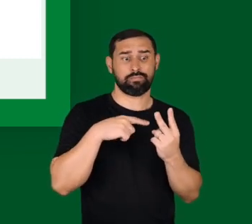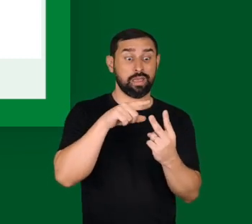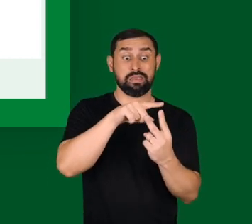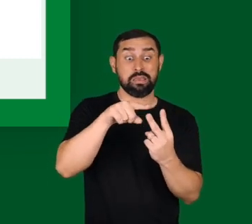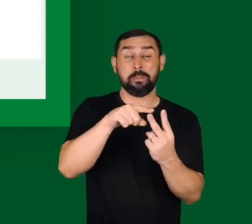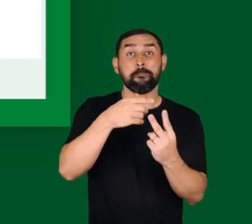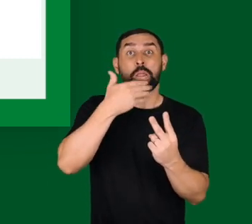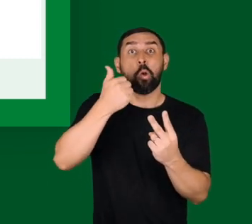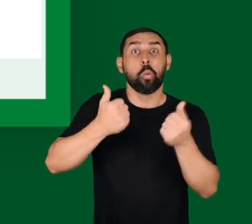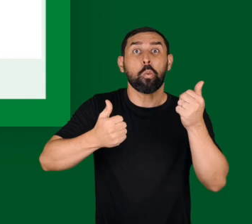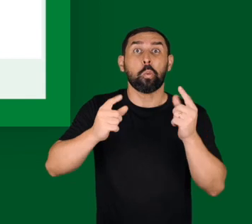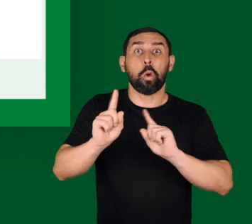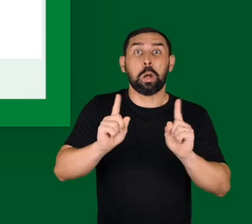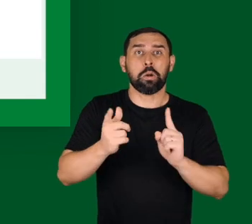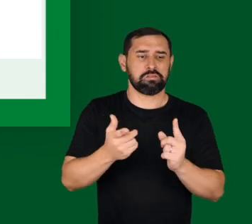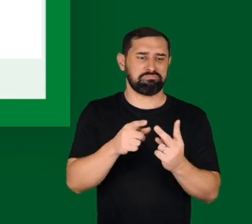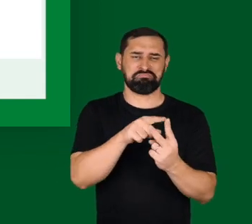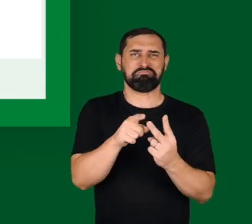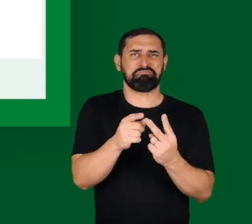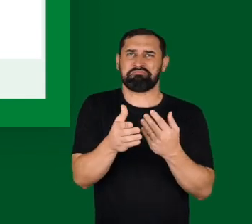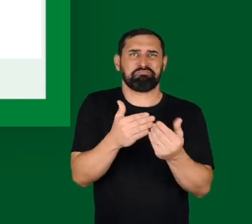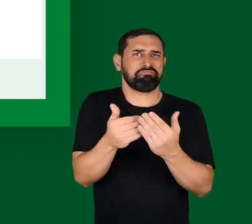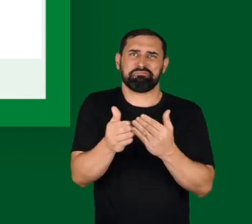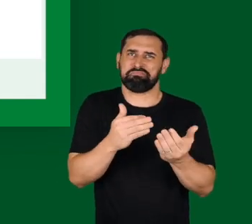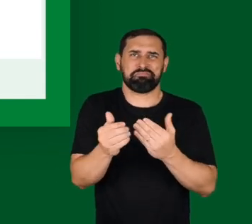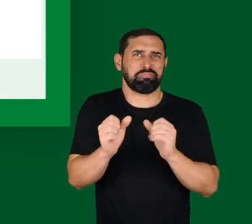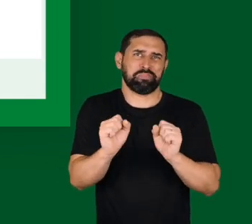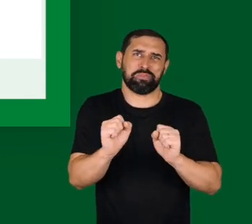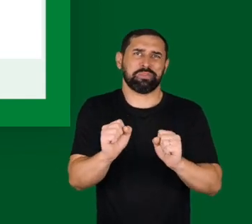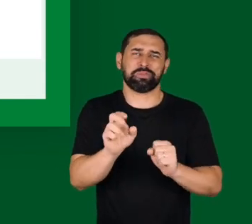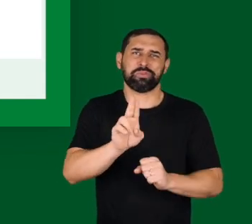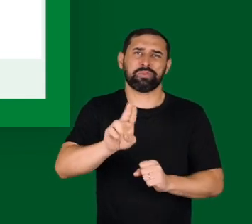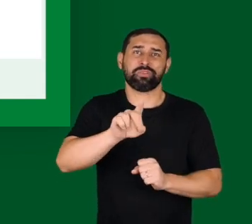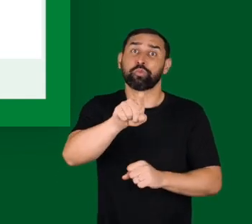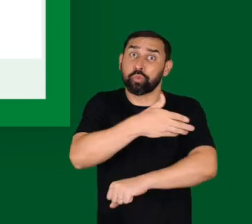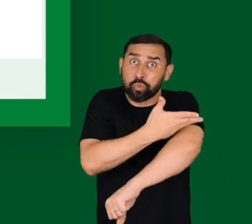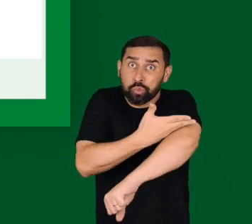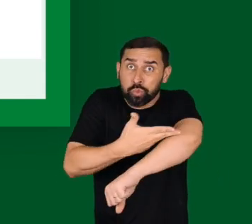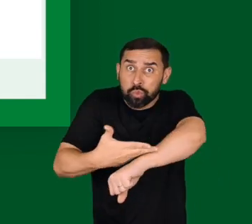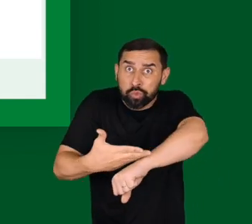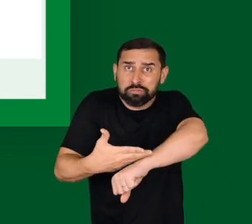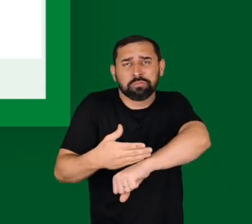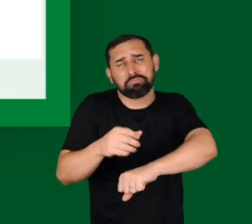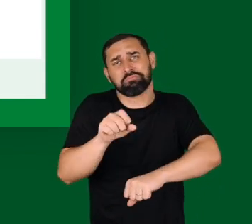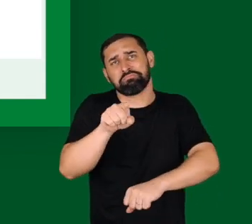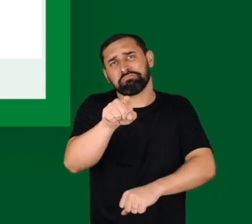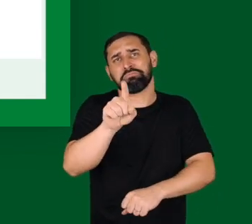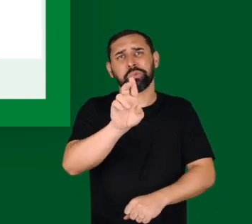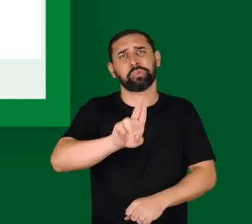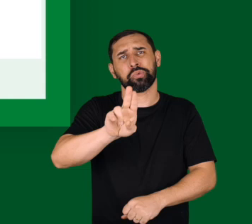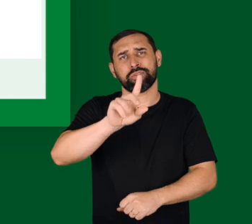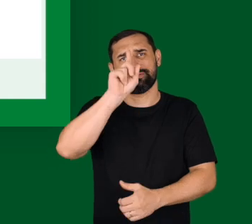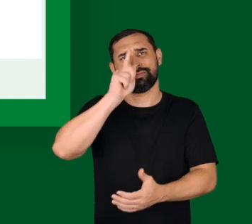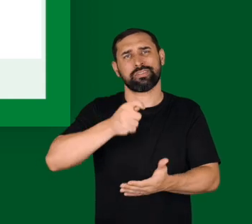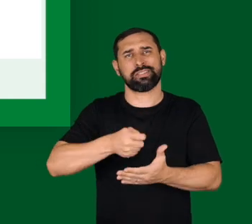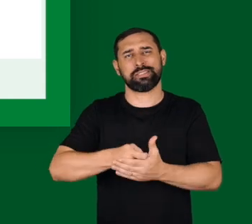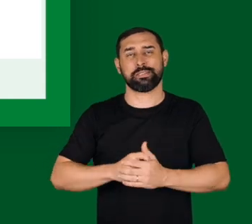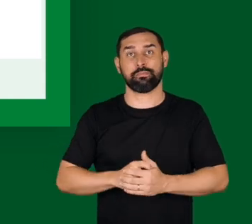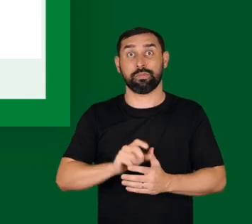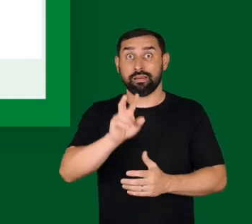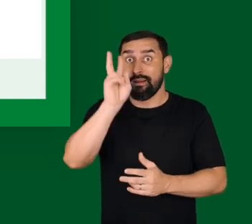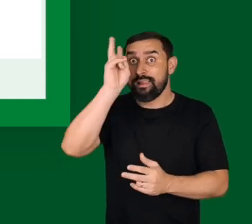existe um que sobreponha o outro, tá? Mas aquele que você está mais